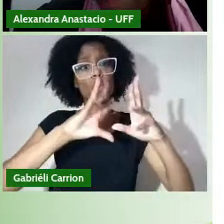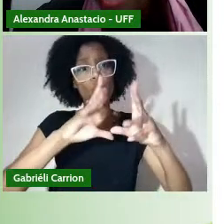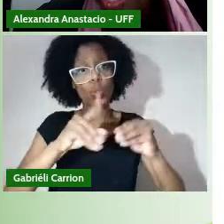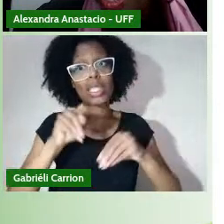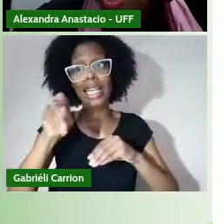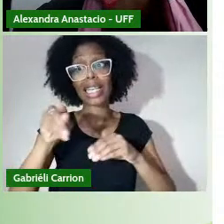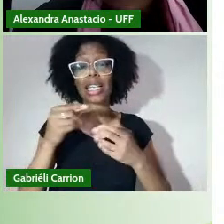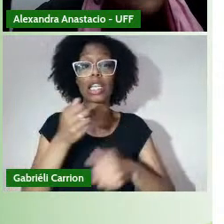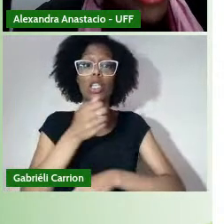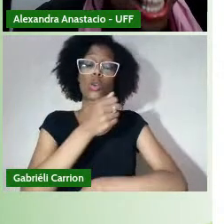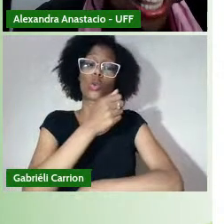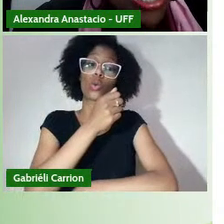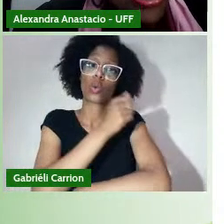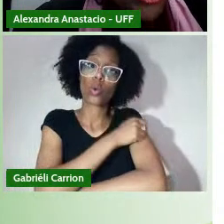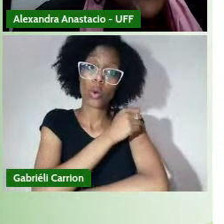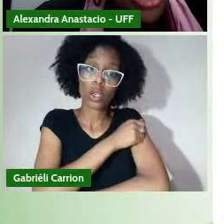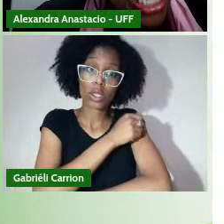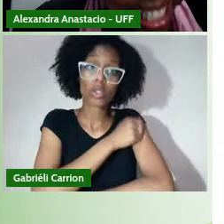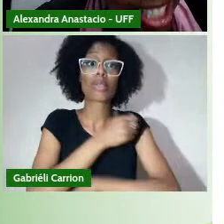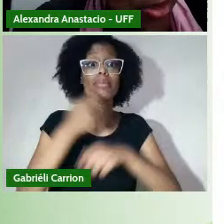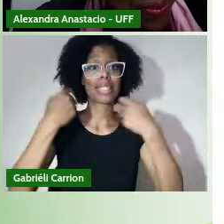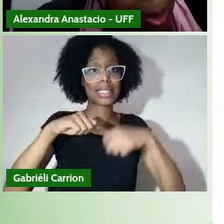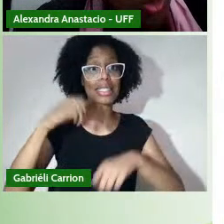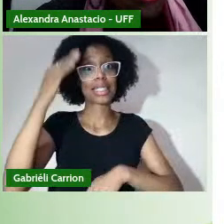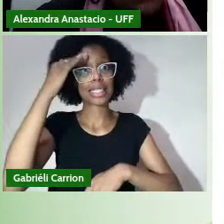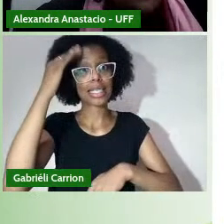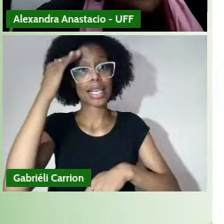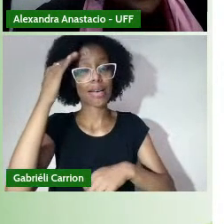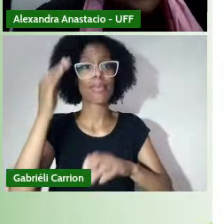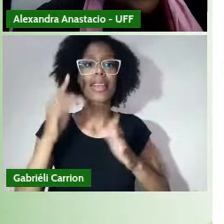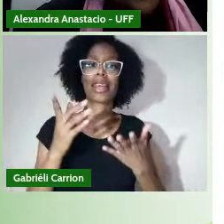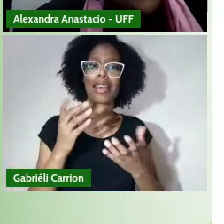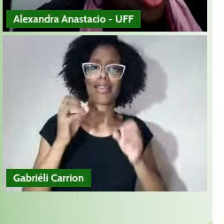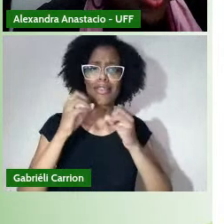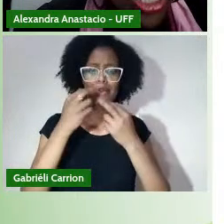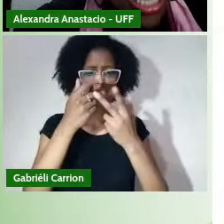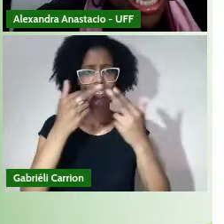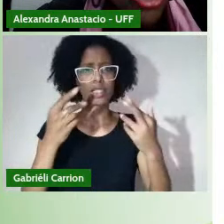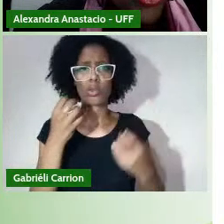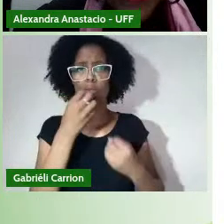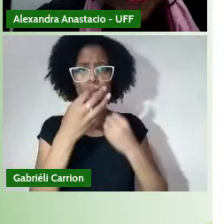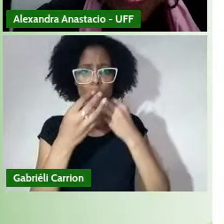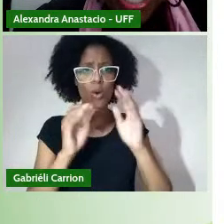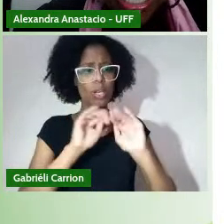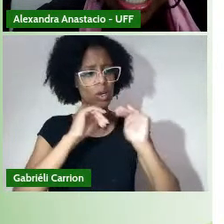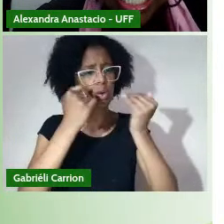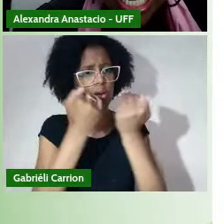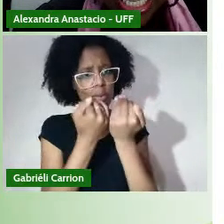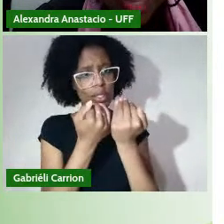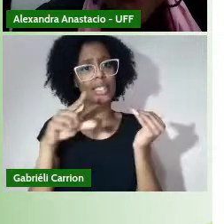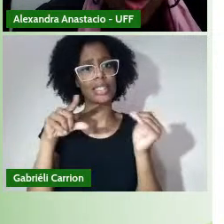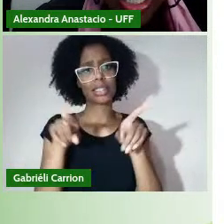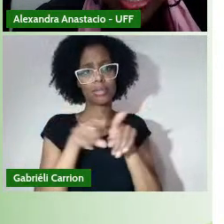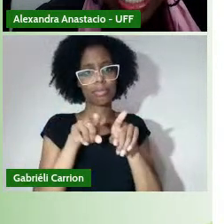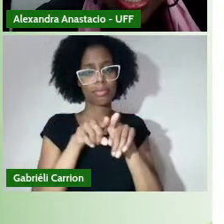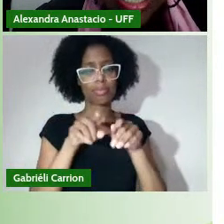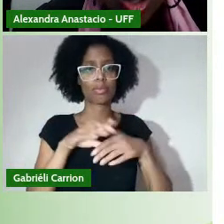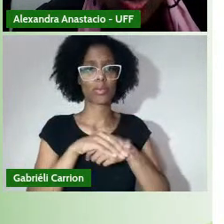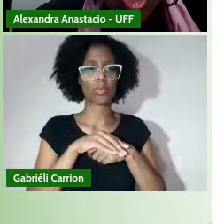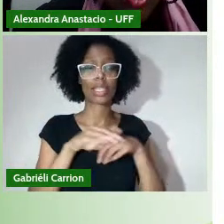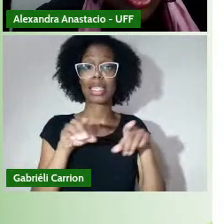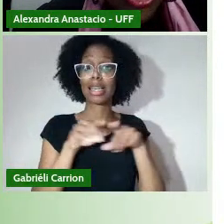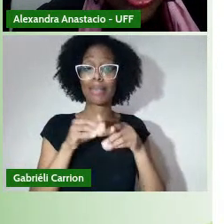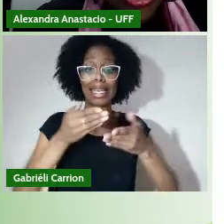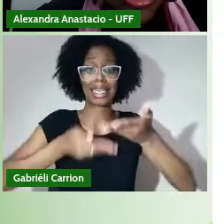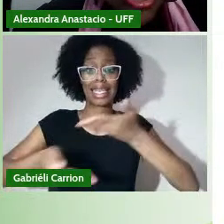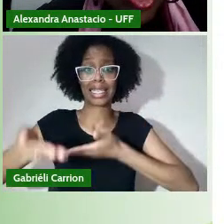pode obter e extrair de bom dessa comunidade, né? Pouca interação